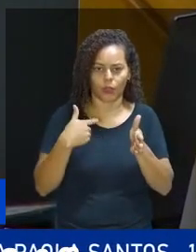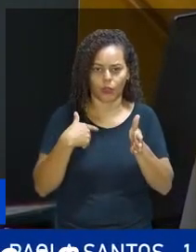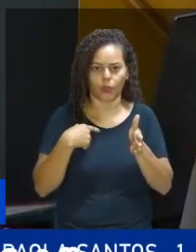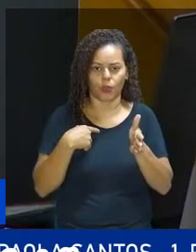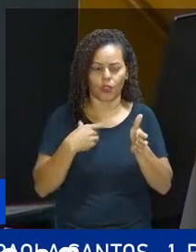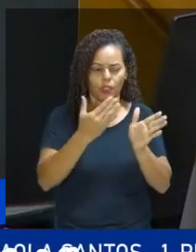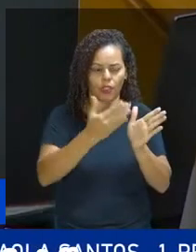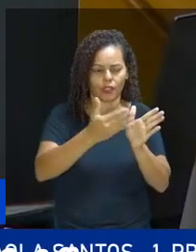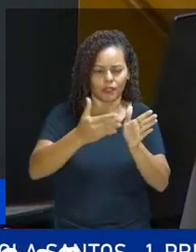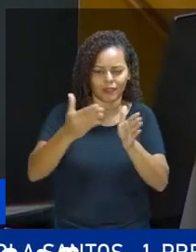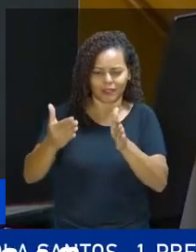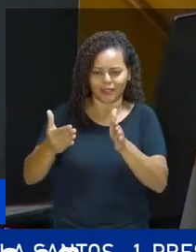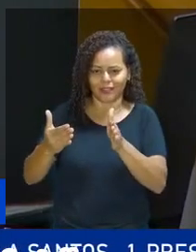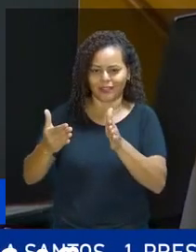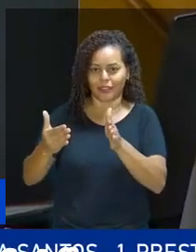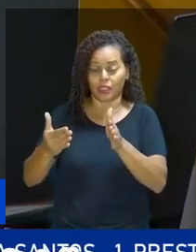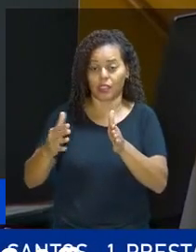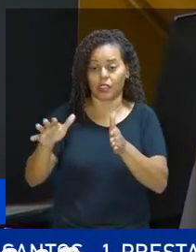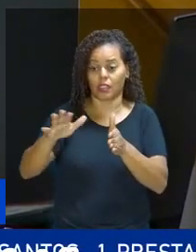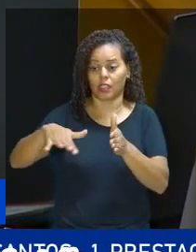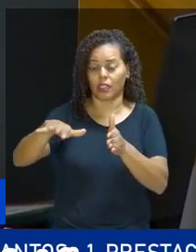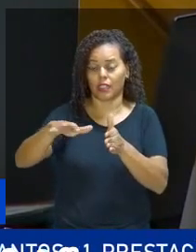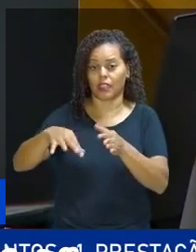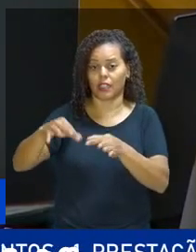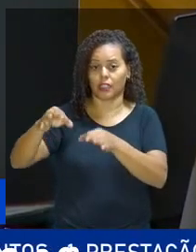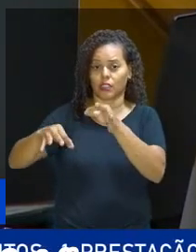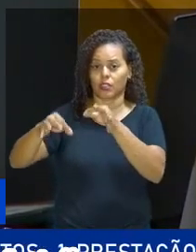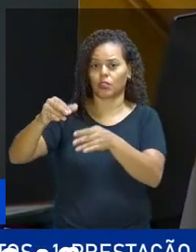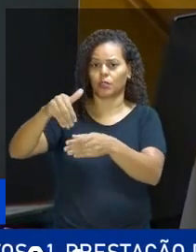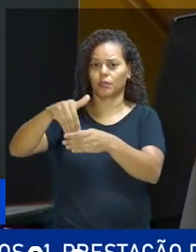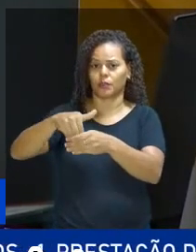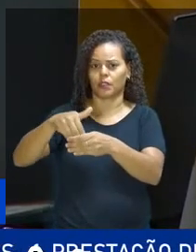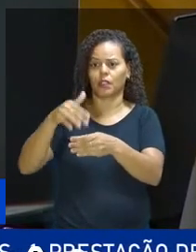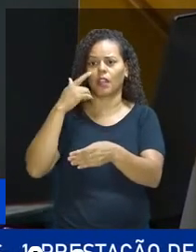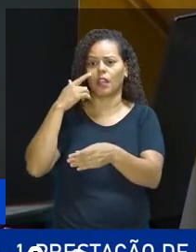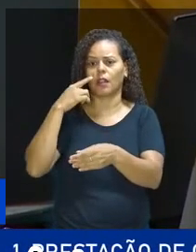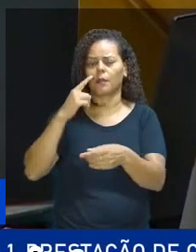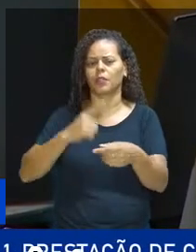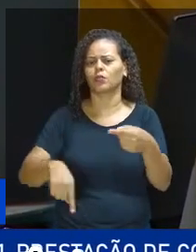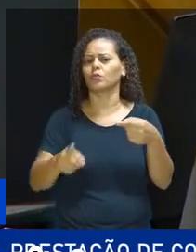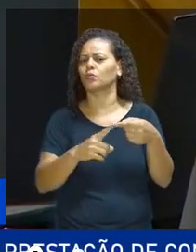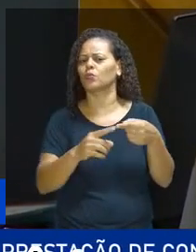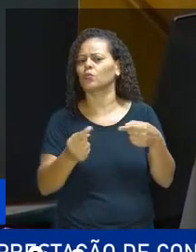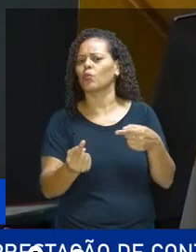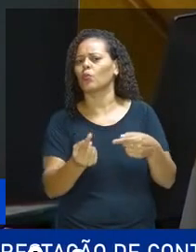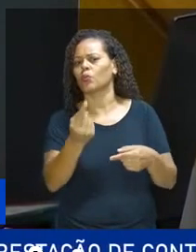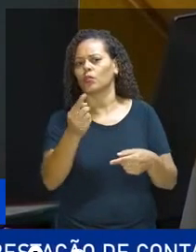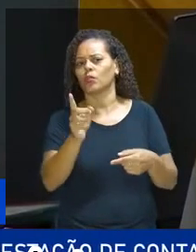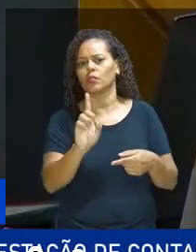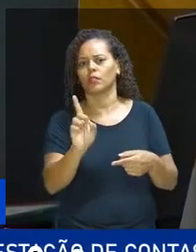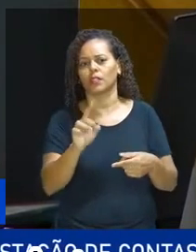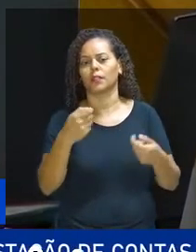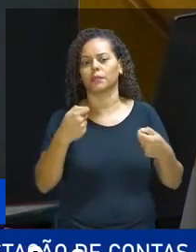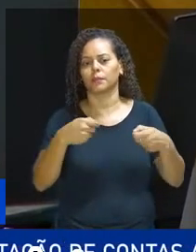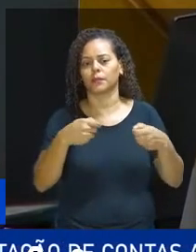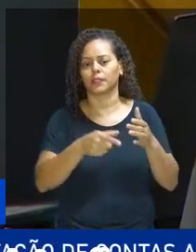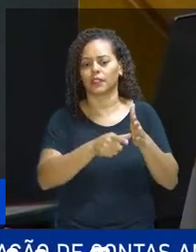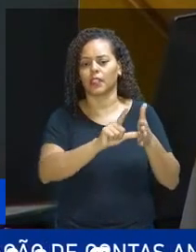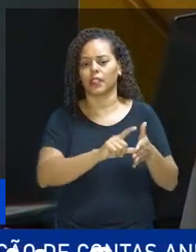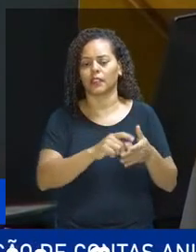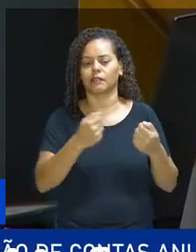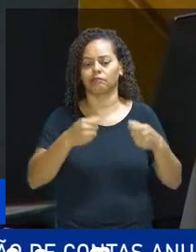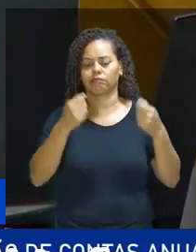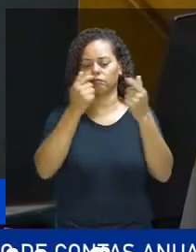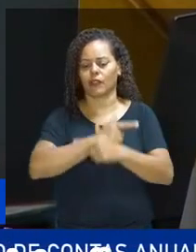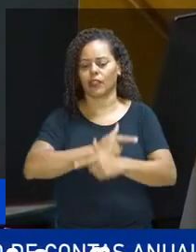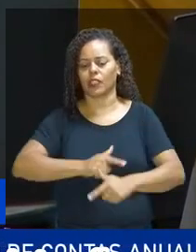o percentual das falhas não é o único critério para a aferição da regularidade das contas, somando-se a ele a transparência, a